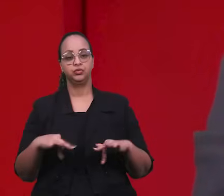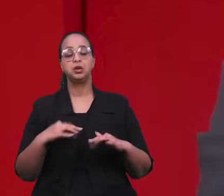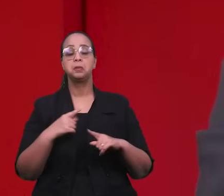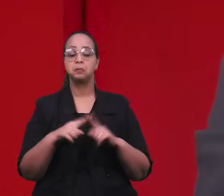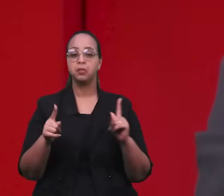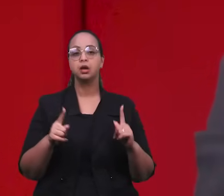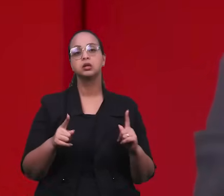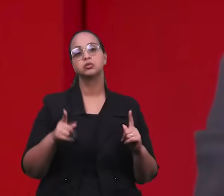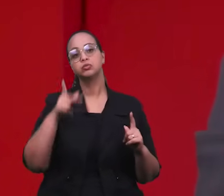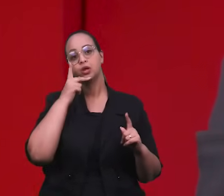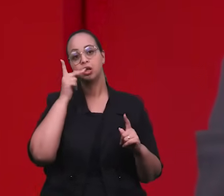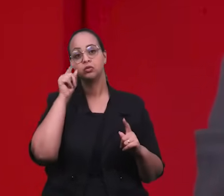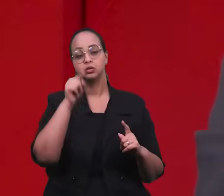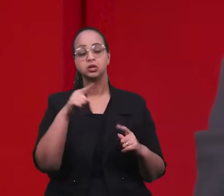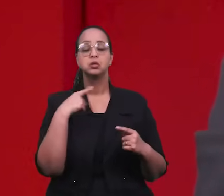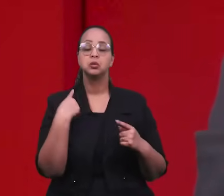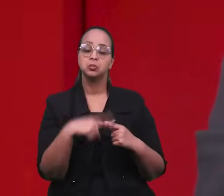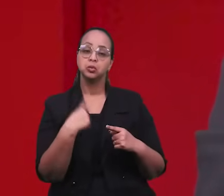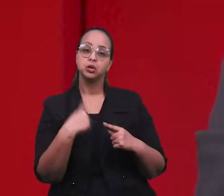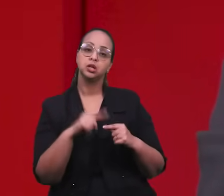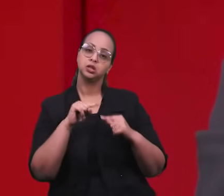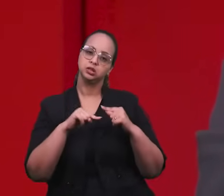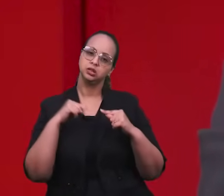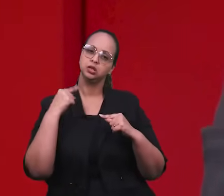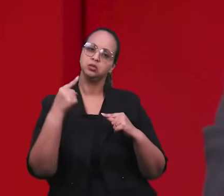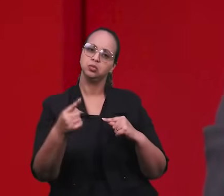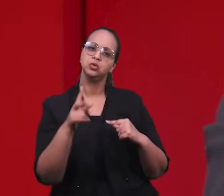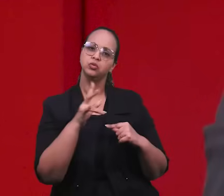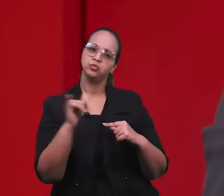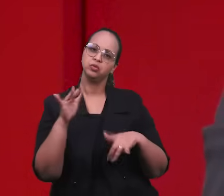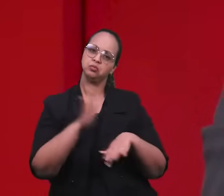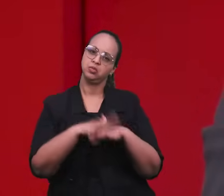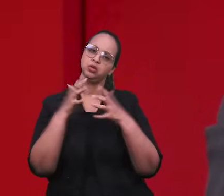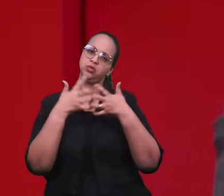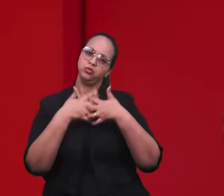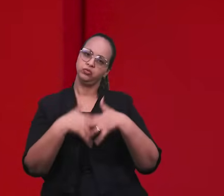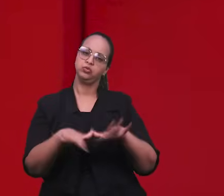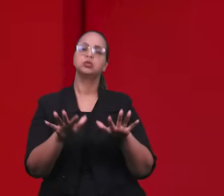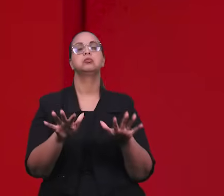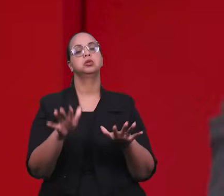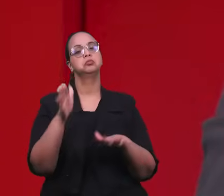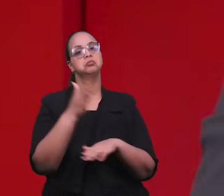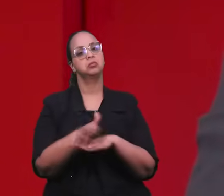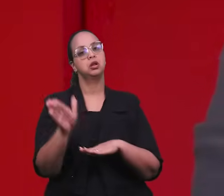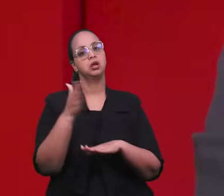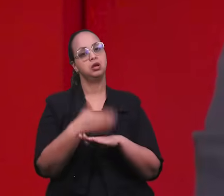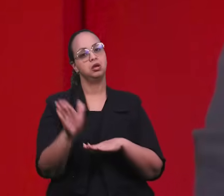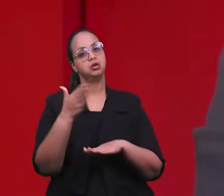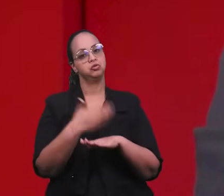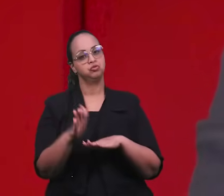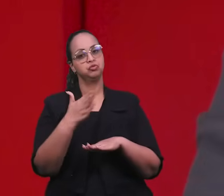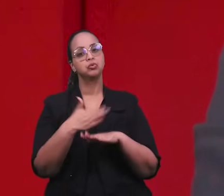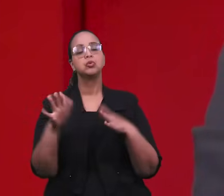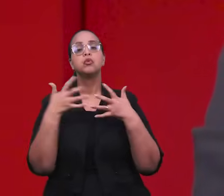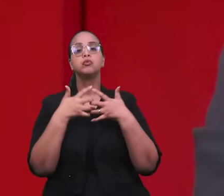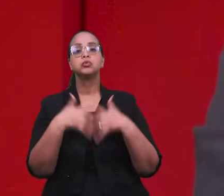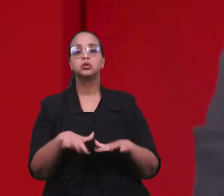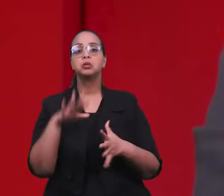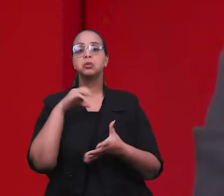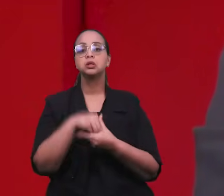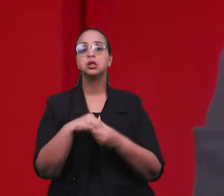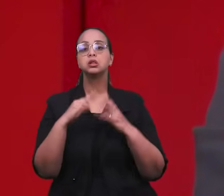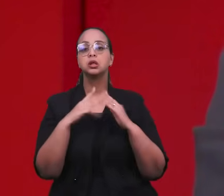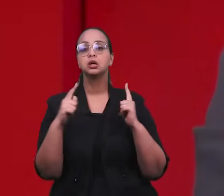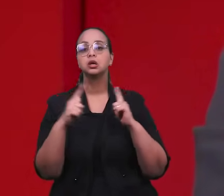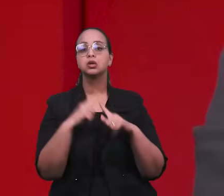essa abertura, que a gente vai entrar mais numa coisa mais prática, né? Do funcionamento do diácono,